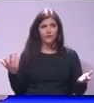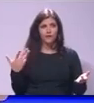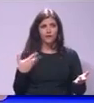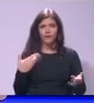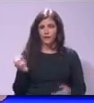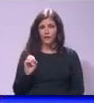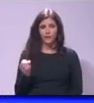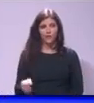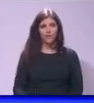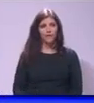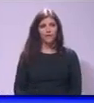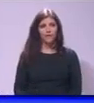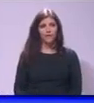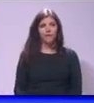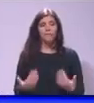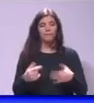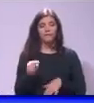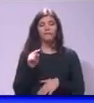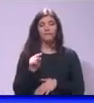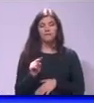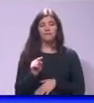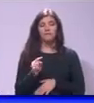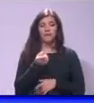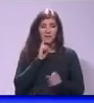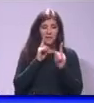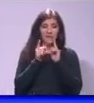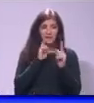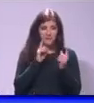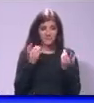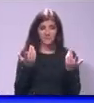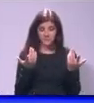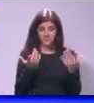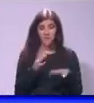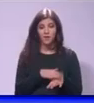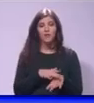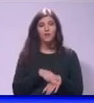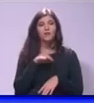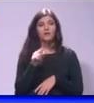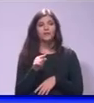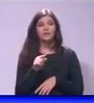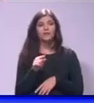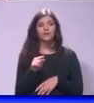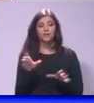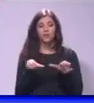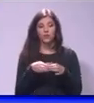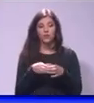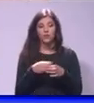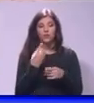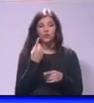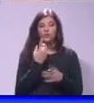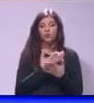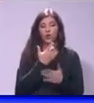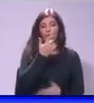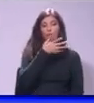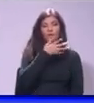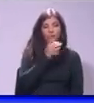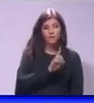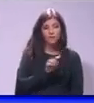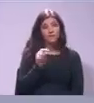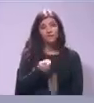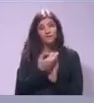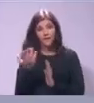ficar lei você está é a cabeça muito engraçado porque parece que vamos aqui o encontro da cartilha porque não foi só um comentador foram vários mas